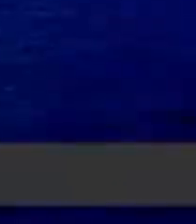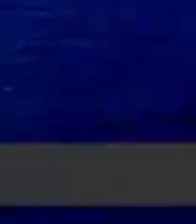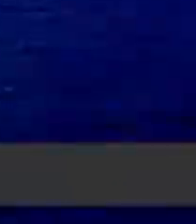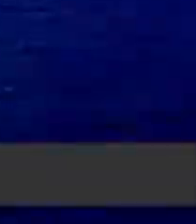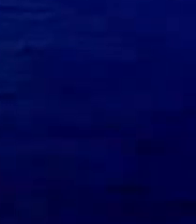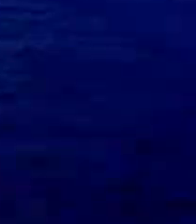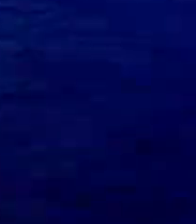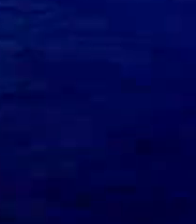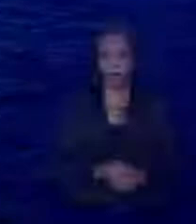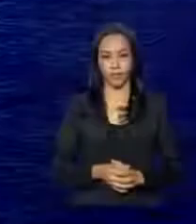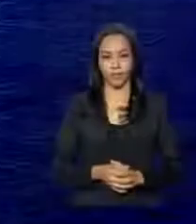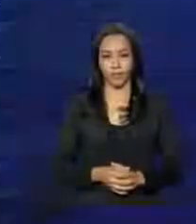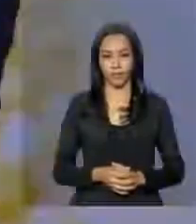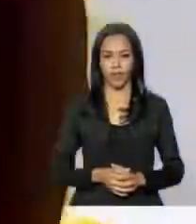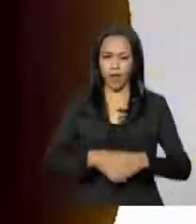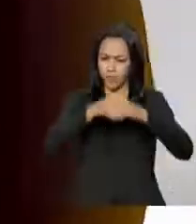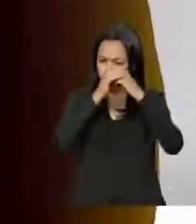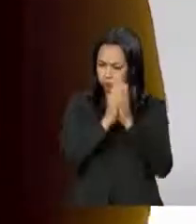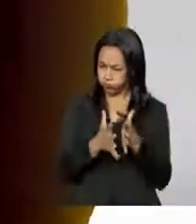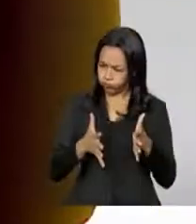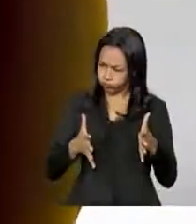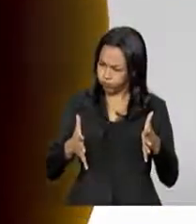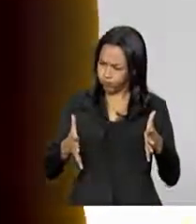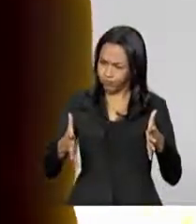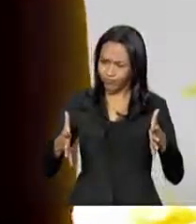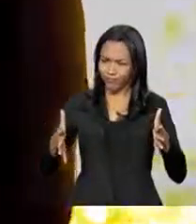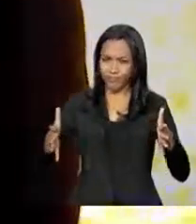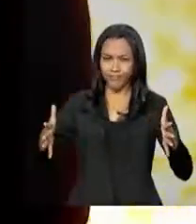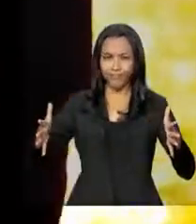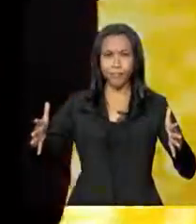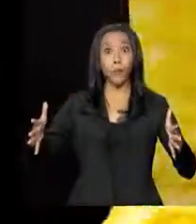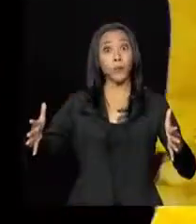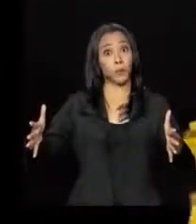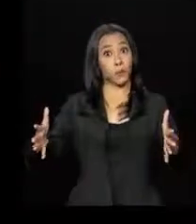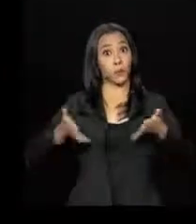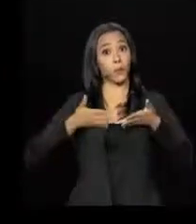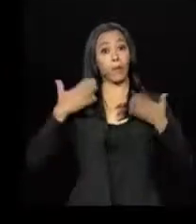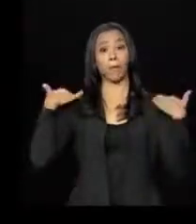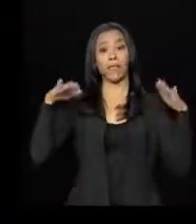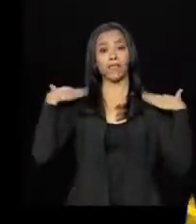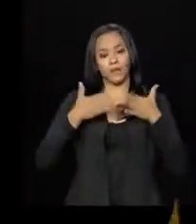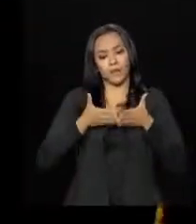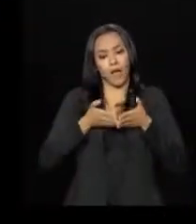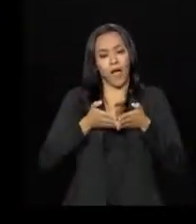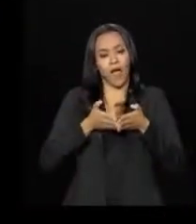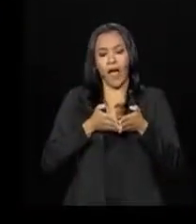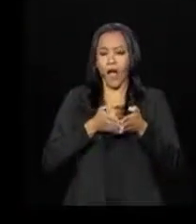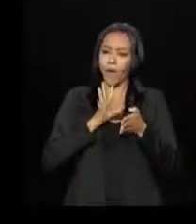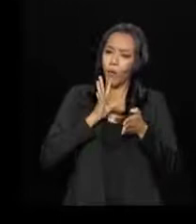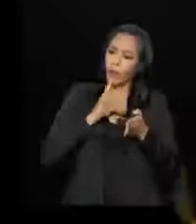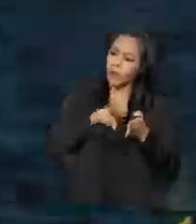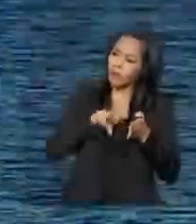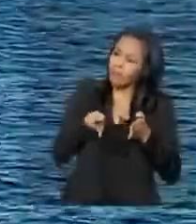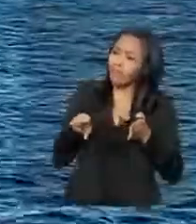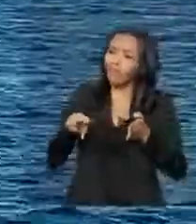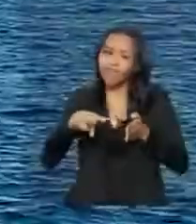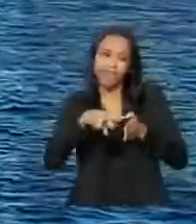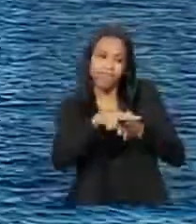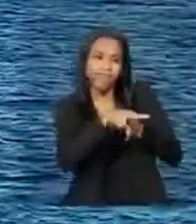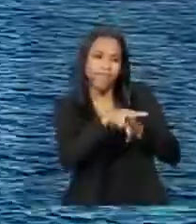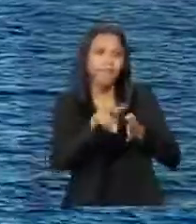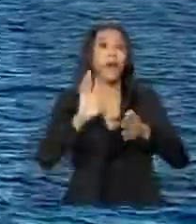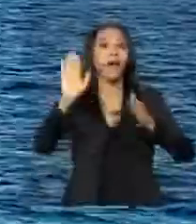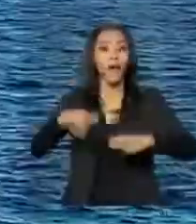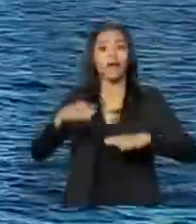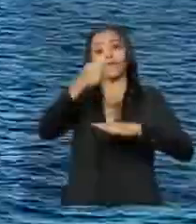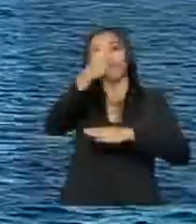Uma imensidão. Só mesmo num passeio de barco para se ter uma ideia da grandeza do lago de Itaipu, na fronteira